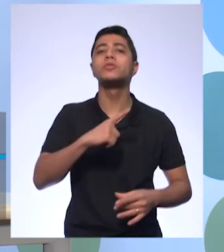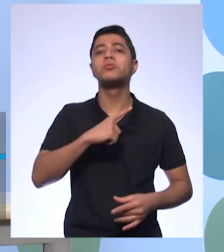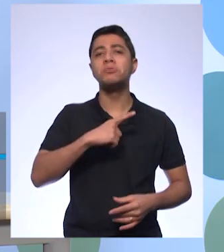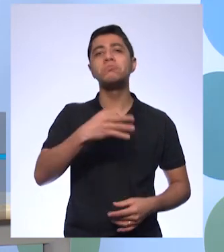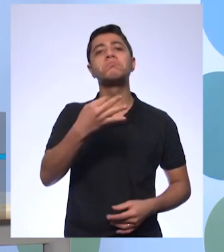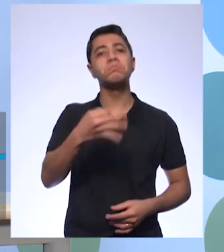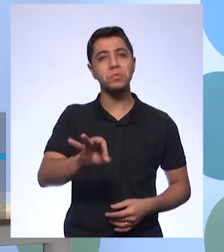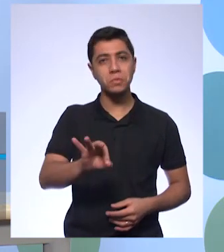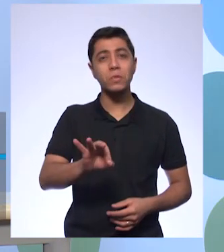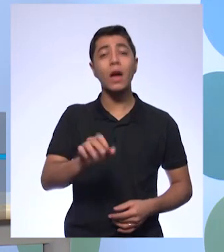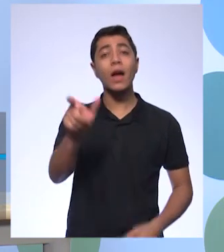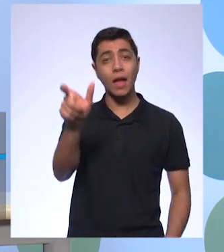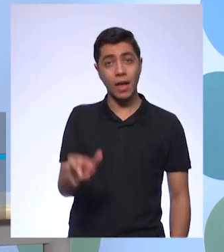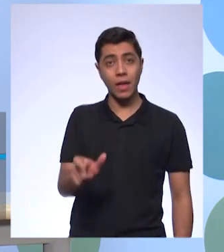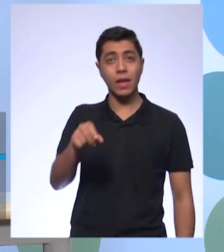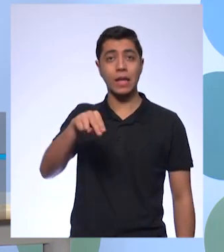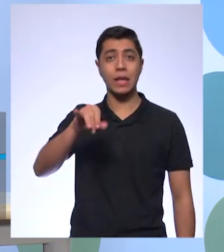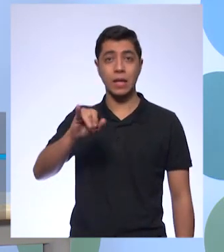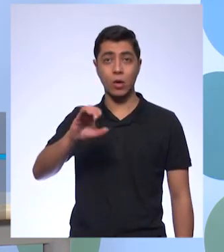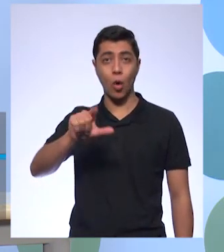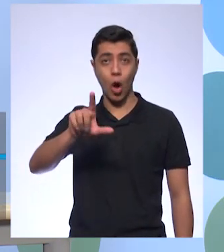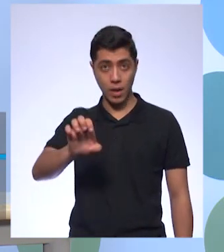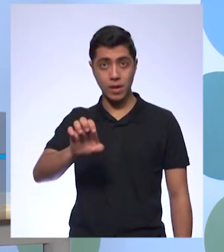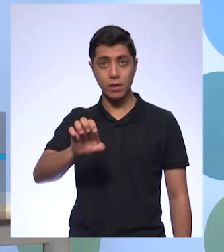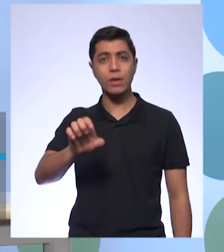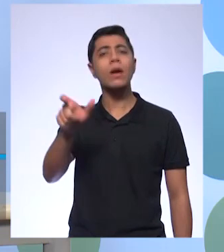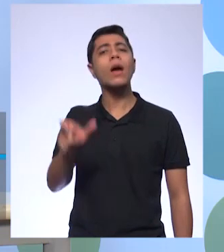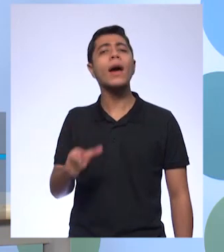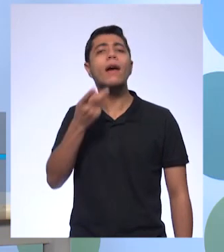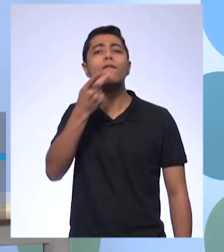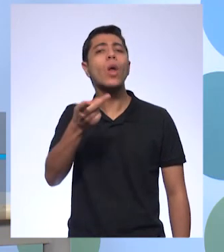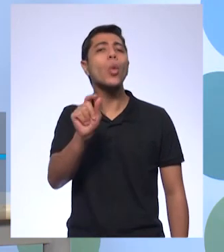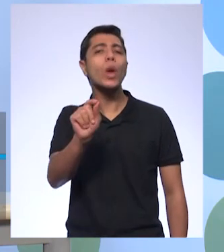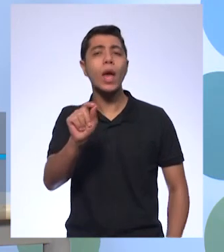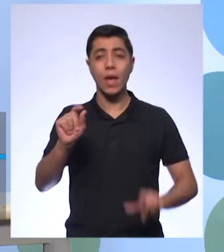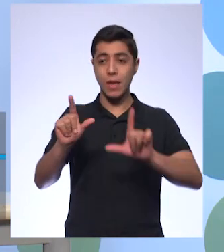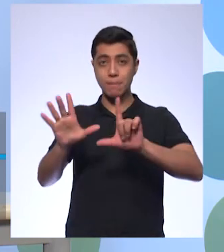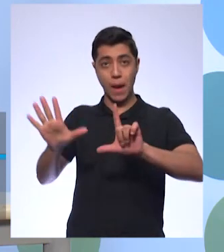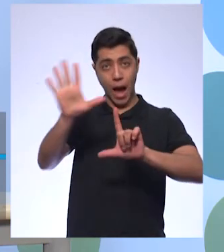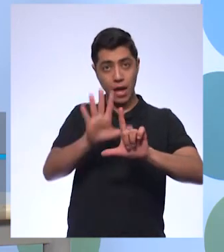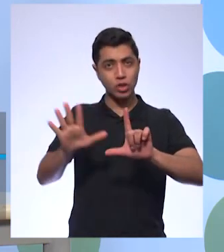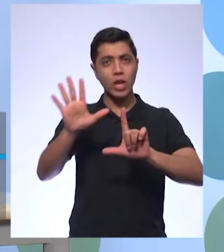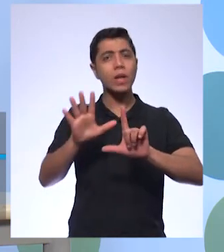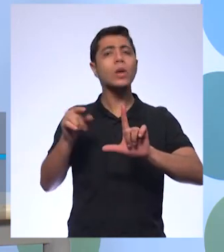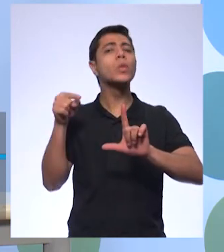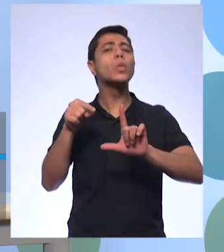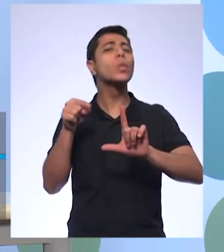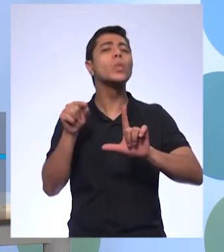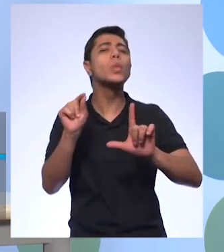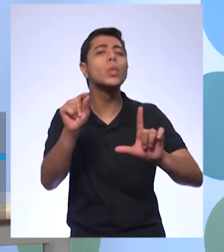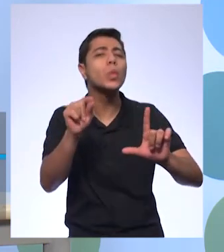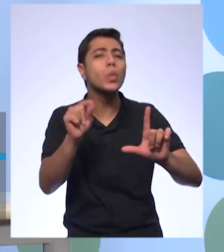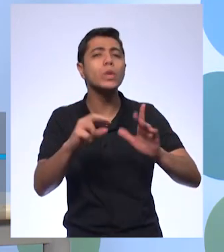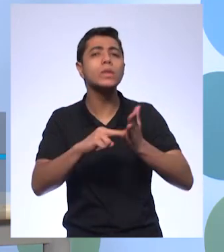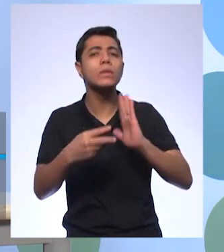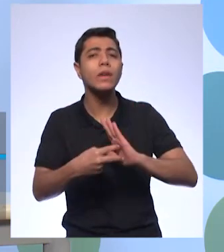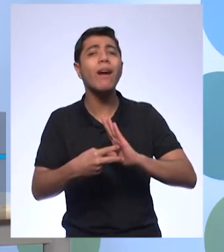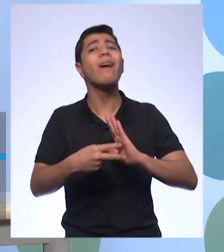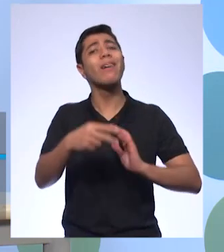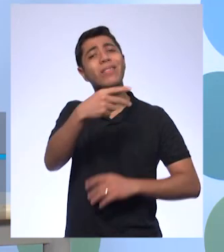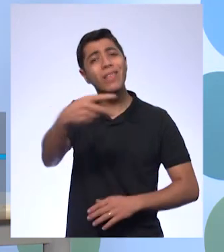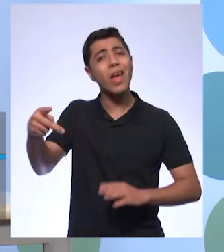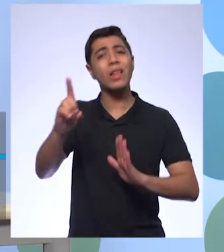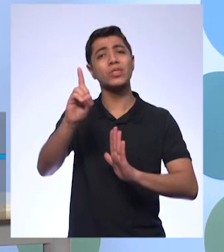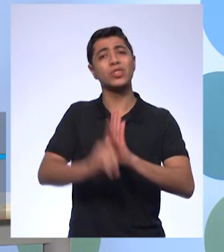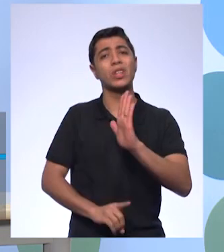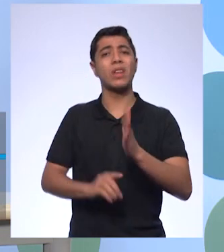exercício pedido. A Nicole vai dizer que a imagem está representando a falta de direitos e a